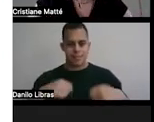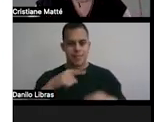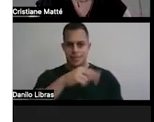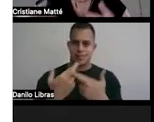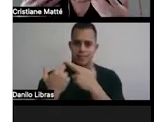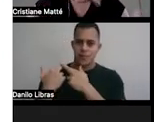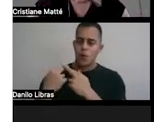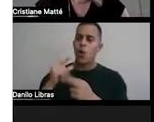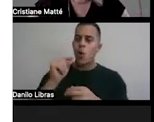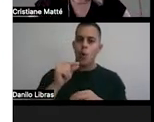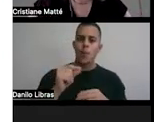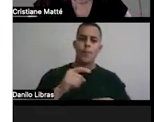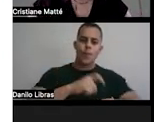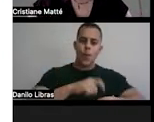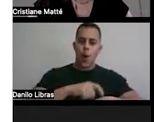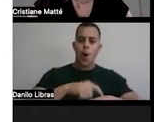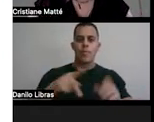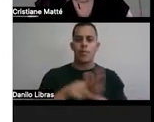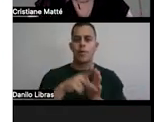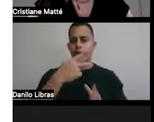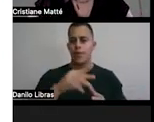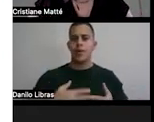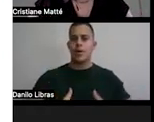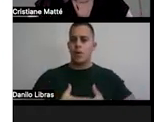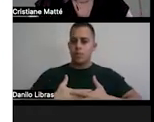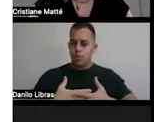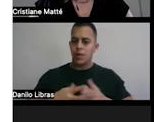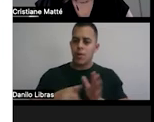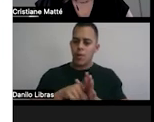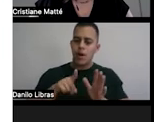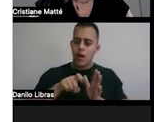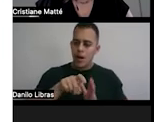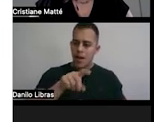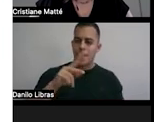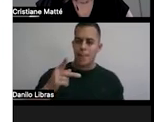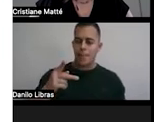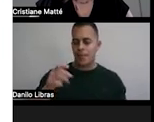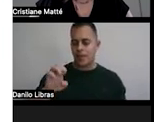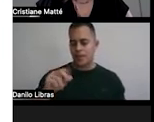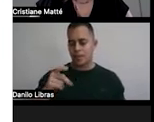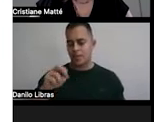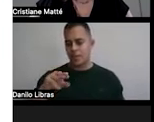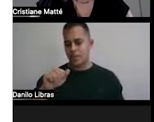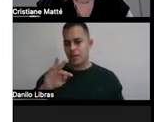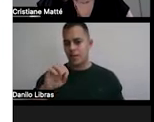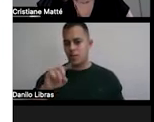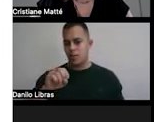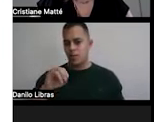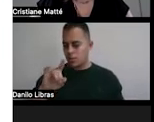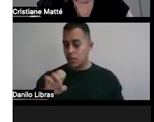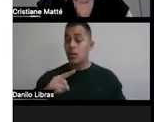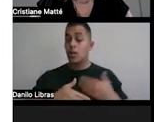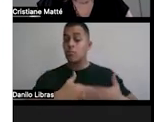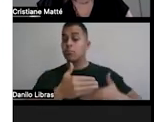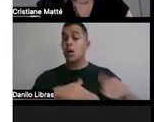ainda, já na formação dos seus espermatozoides, até o desenvolvimento intrauterino e os primeiros anos de vida, levando,